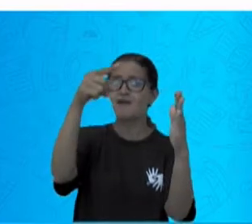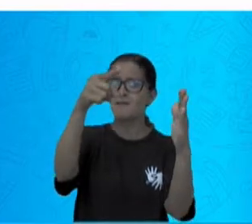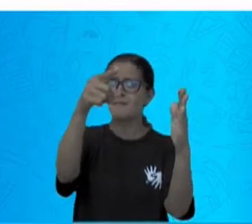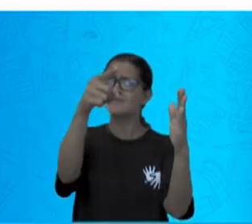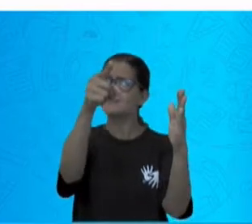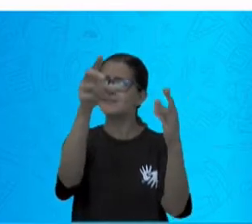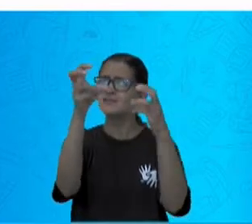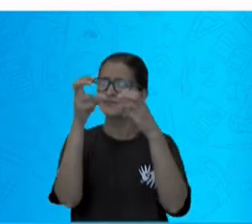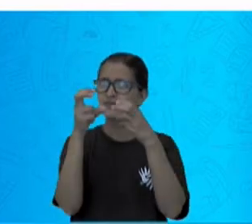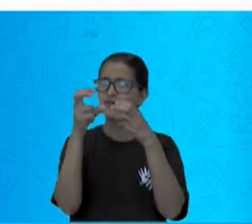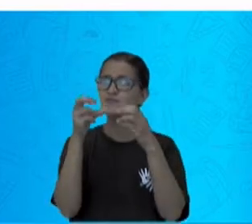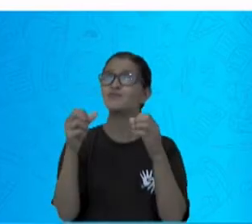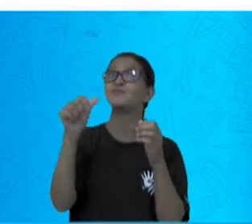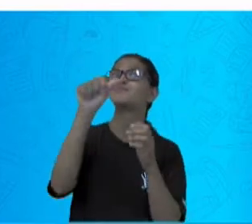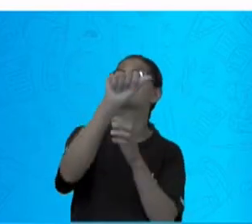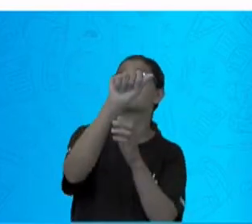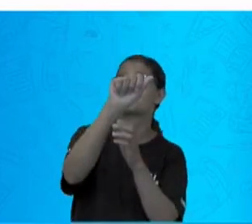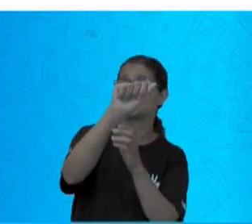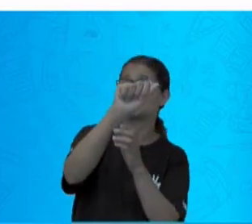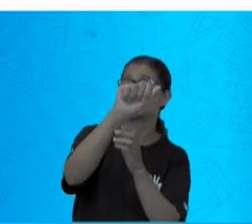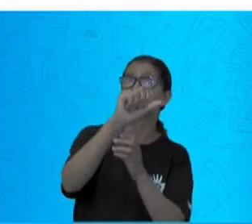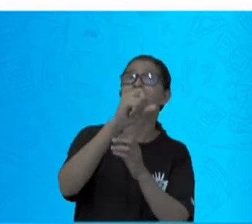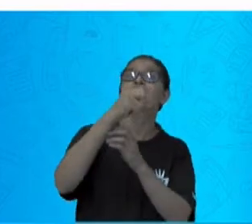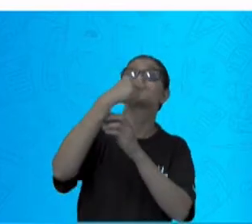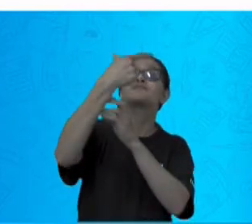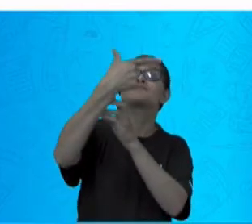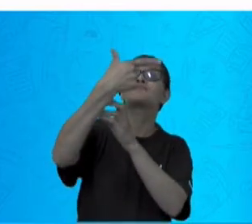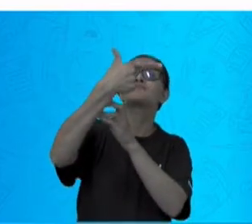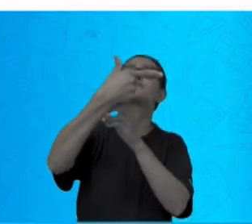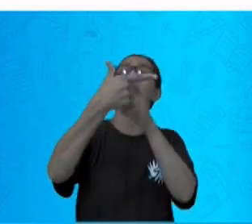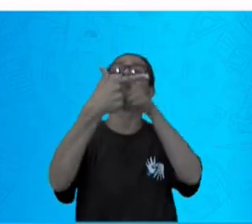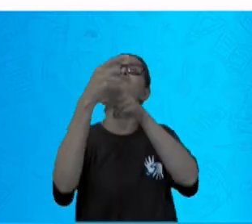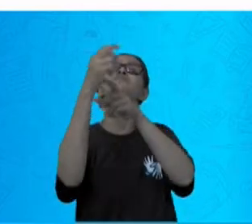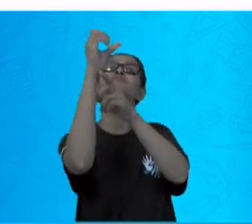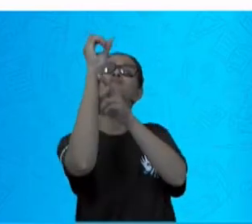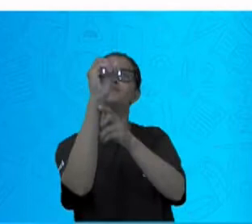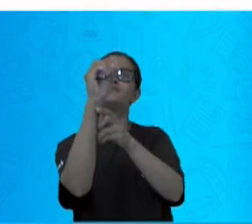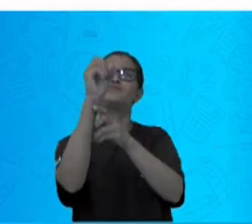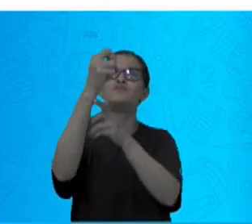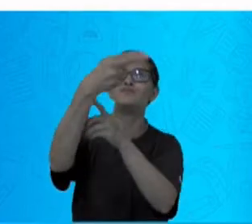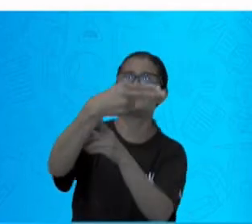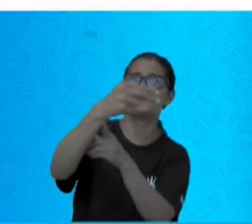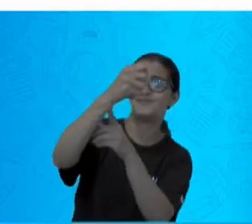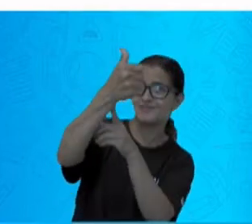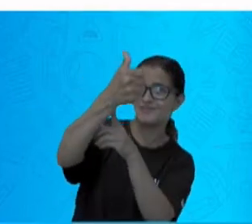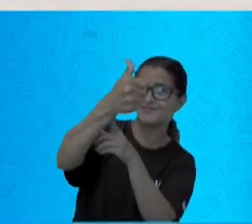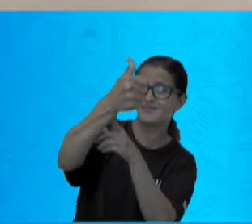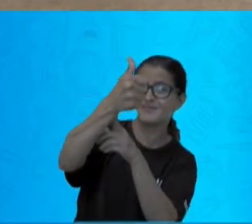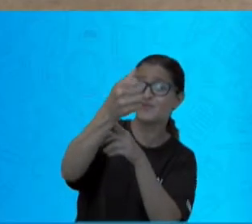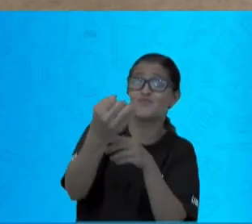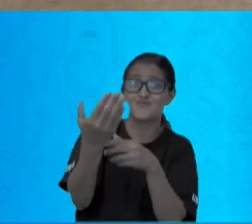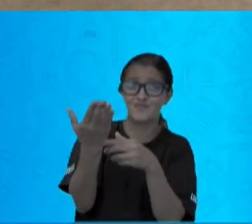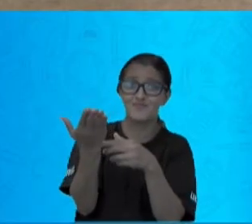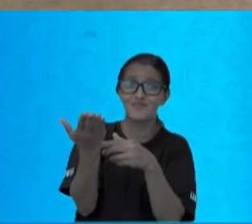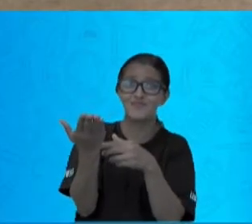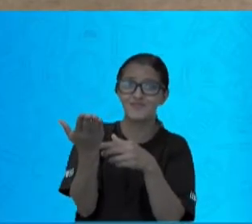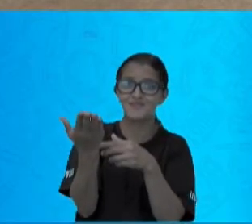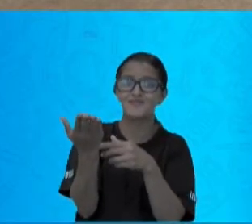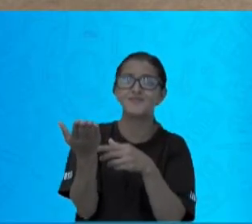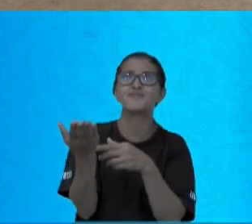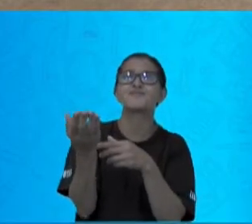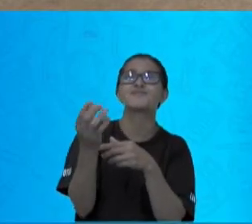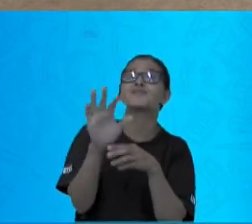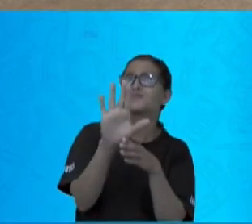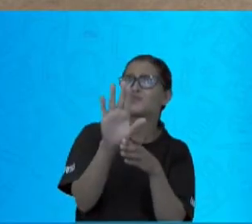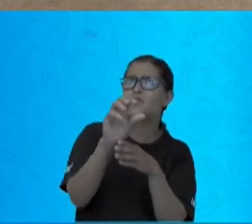Então, A elevado a zero vai dar 1. Esse A pode ser qualquer número, no caso aqui o A eu coloquei como 1000.